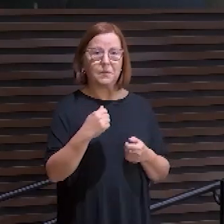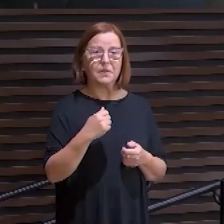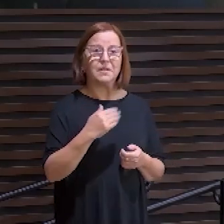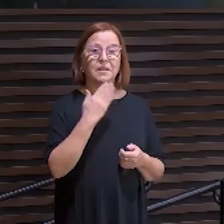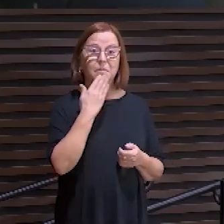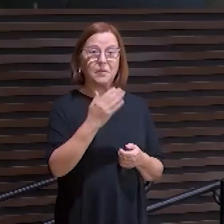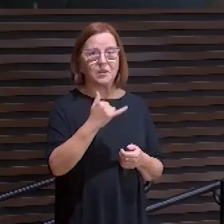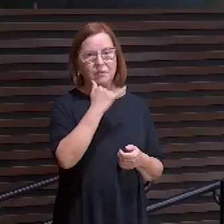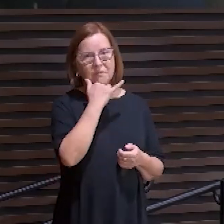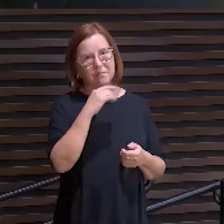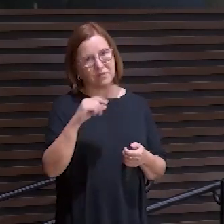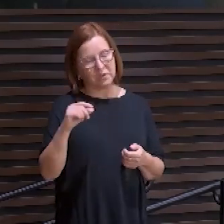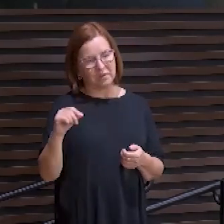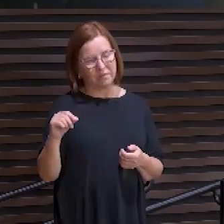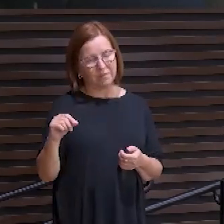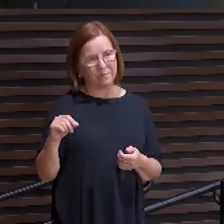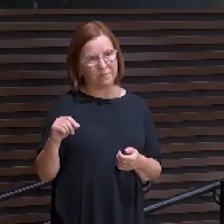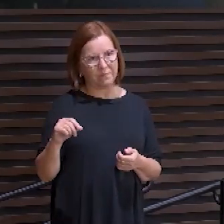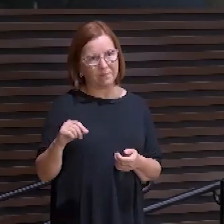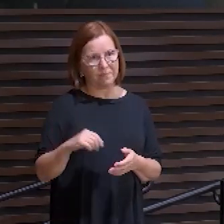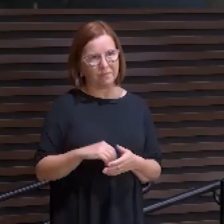perdão.